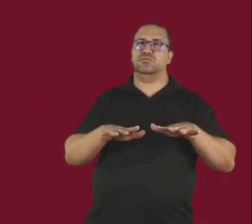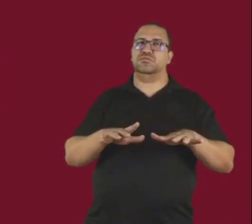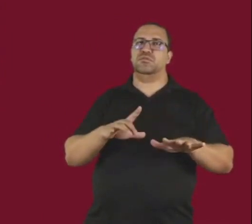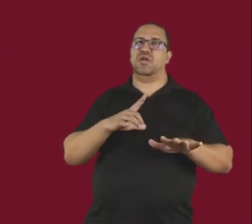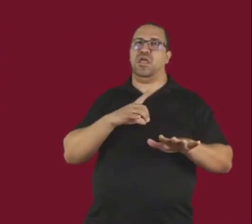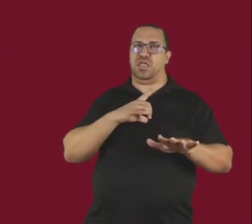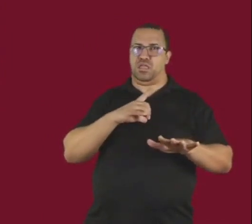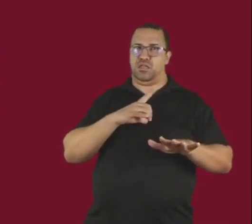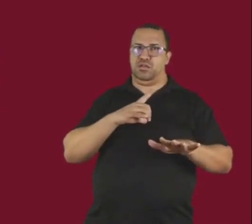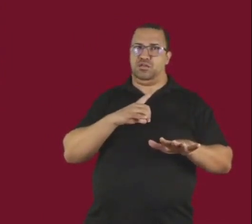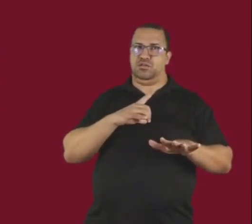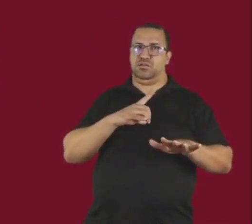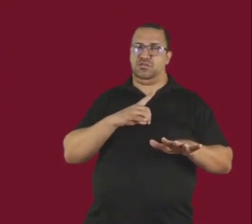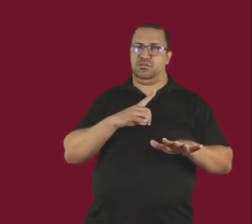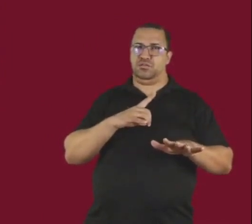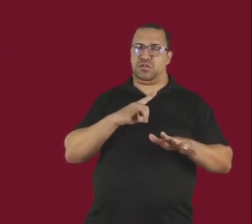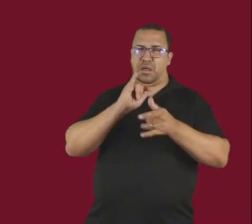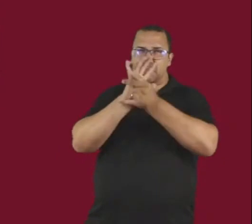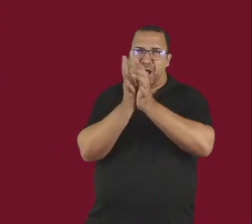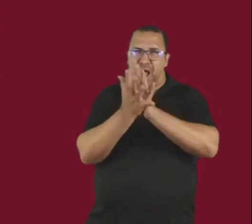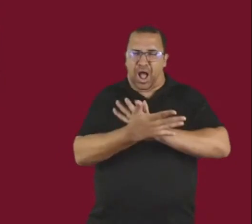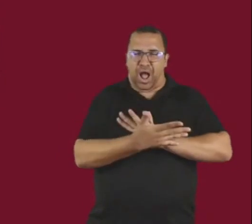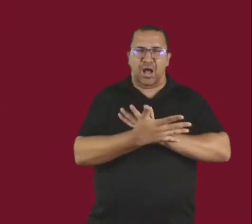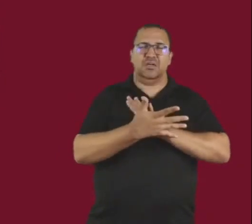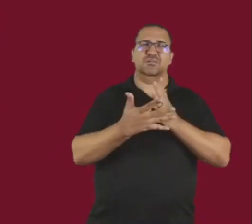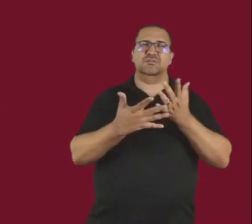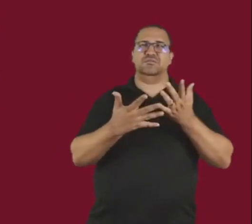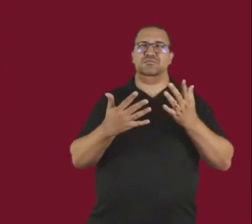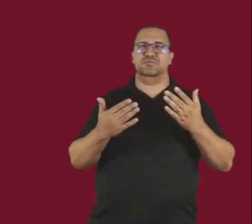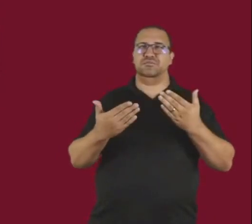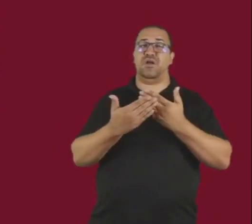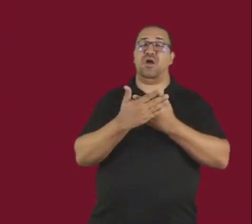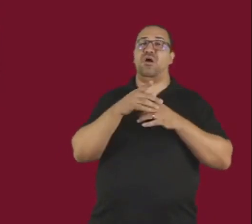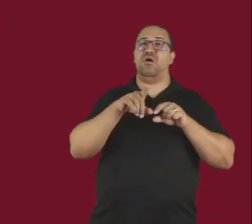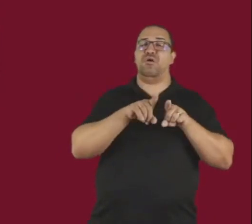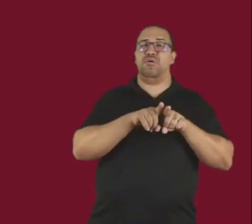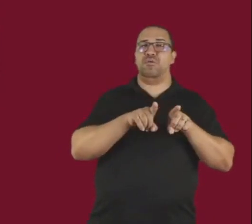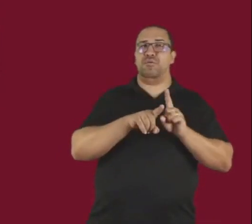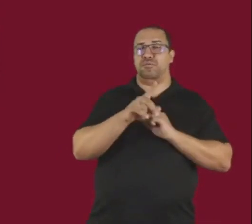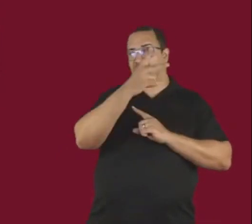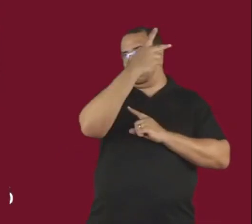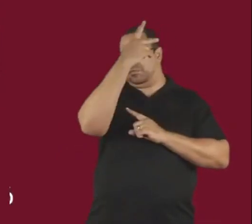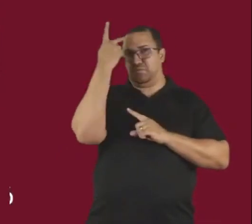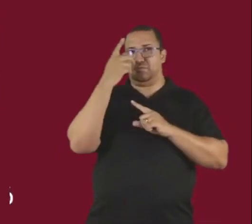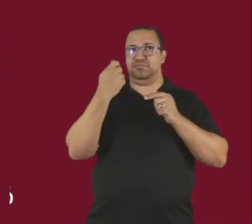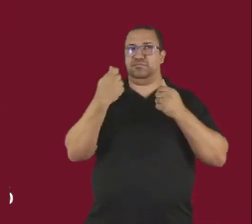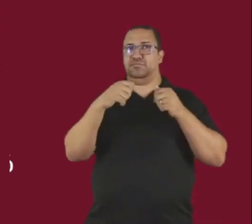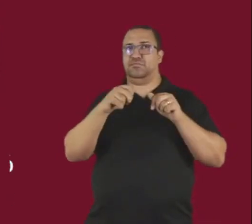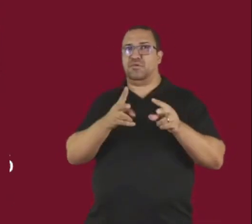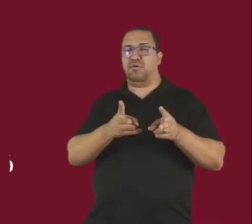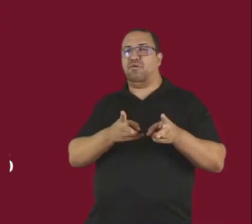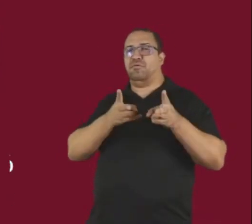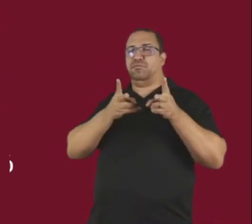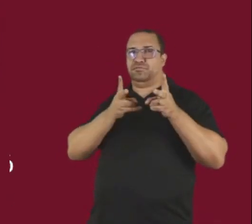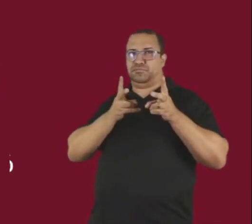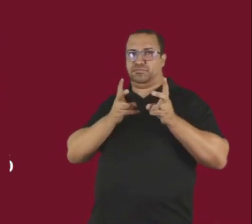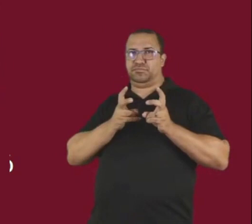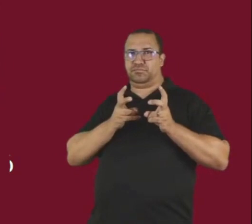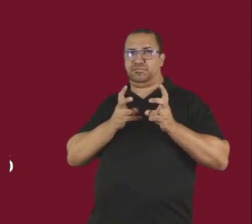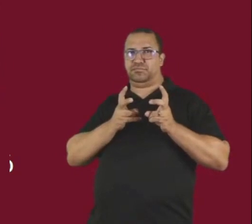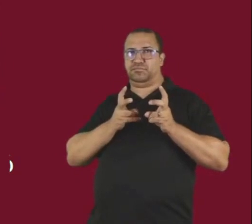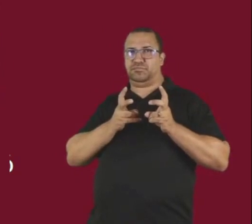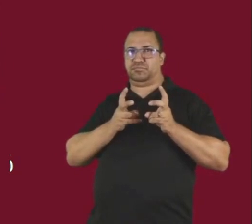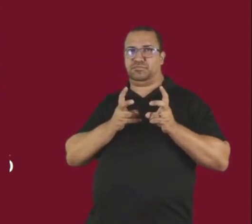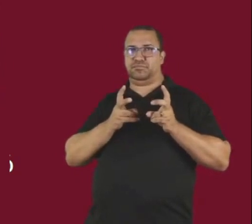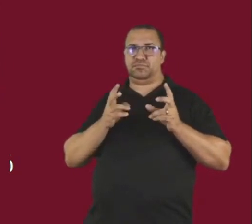E não só aqui nas linhas de frente dessa guerra, né? O que as pessoas precisam perceber é que todas as pessoas